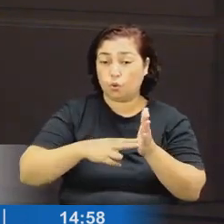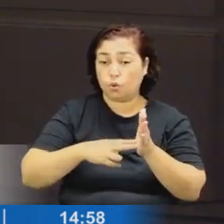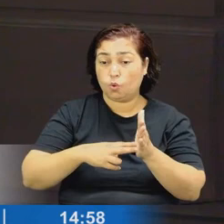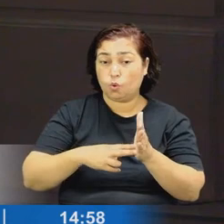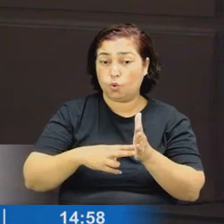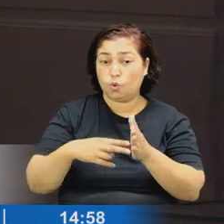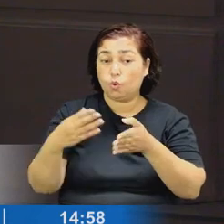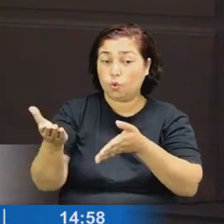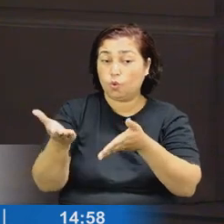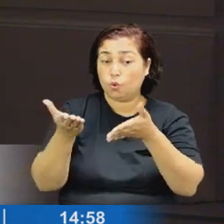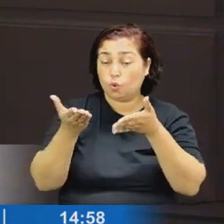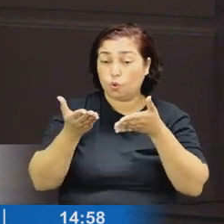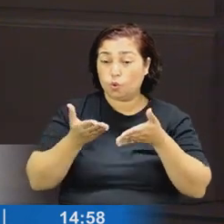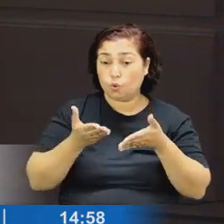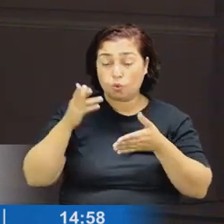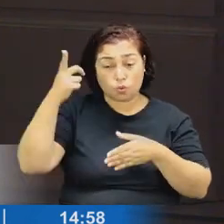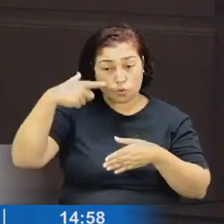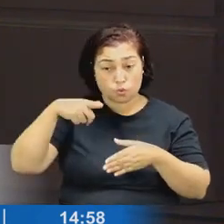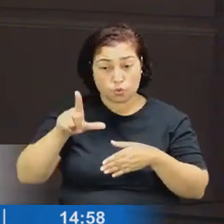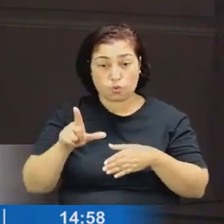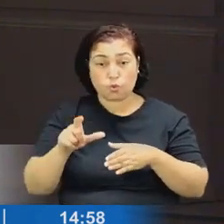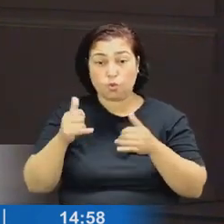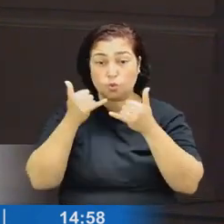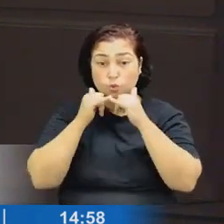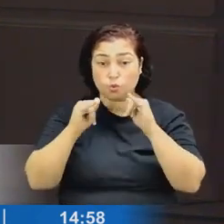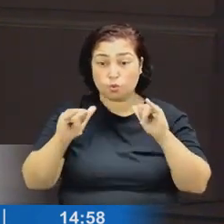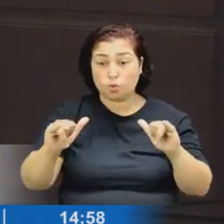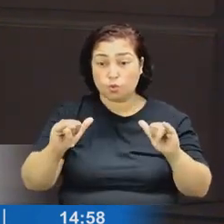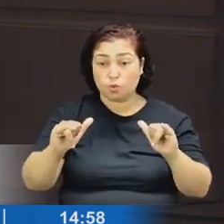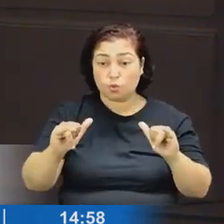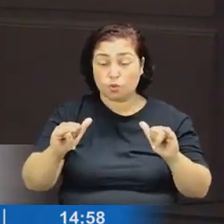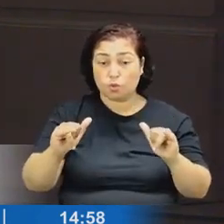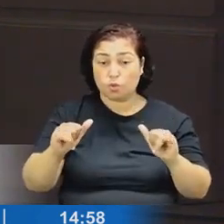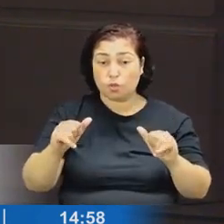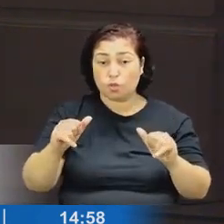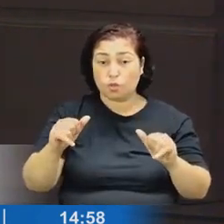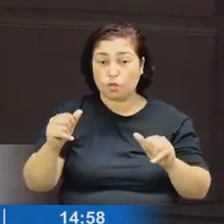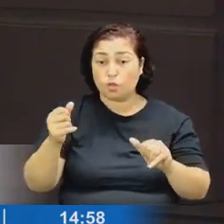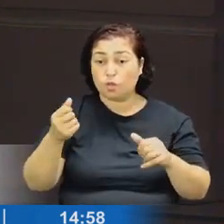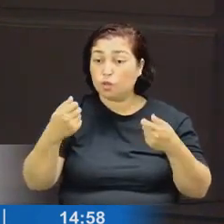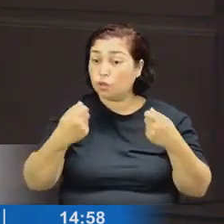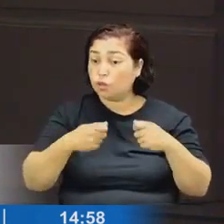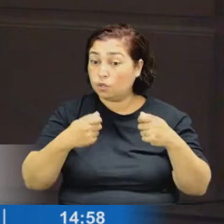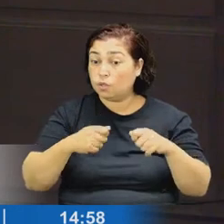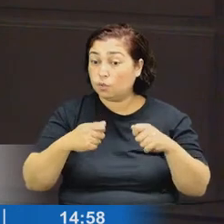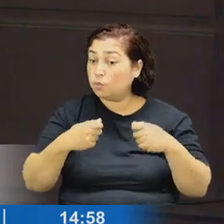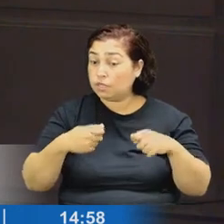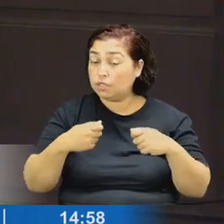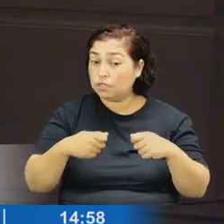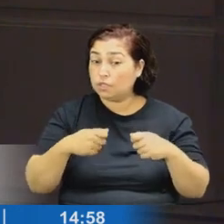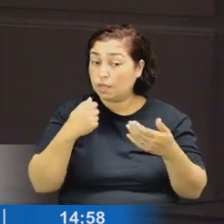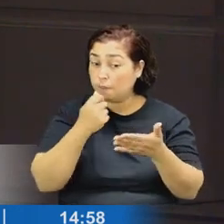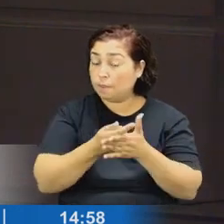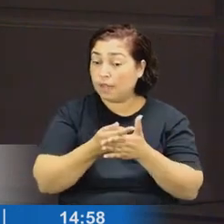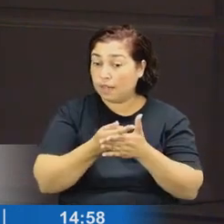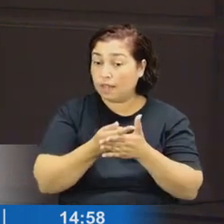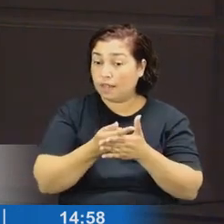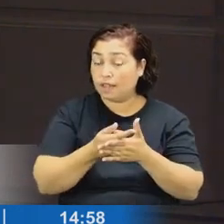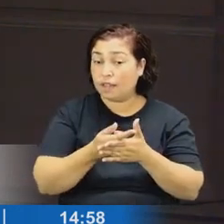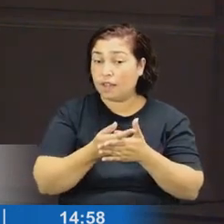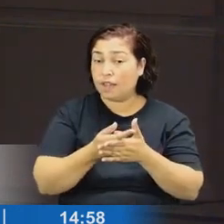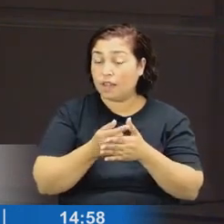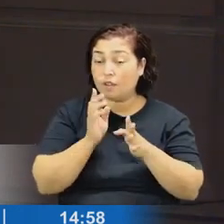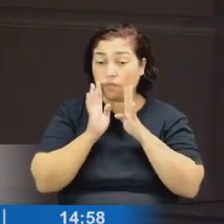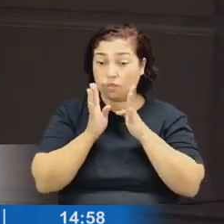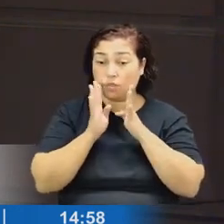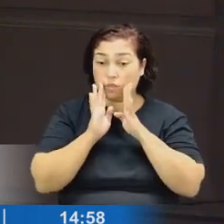tem um alcance numa publicação sem pagar sem pagar o Facebook sem pagar isso é orgânico há